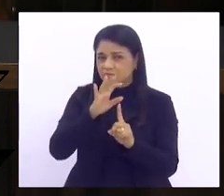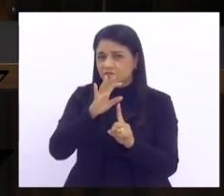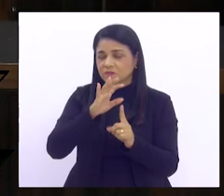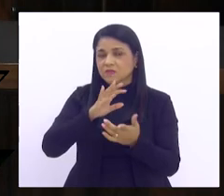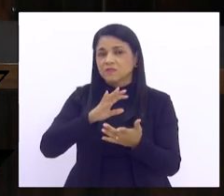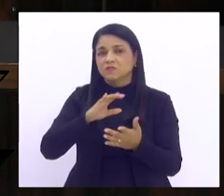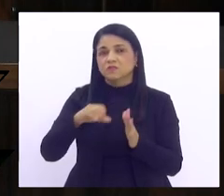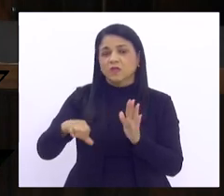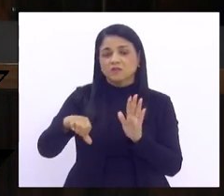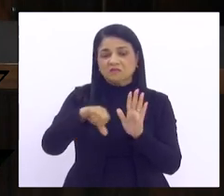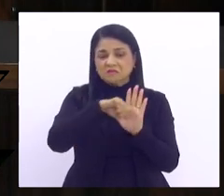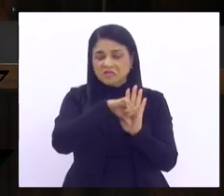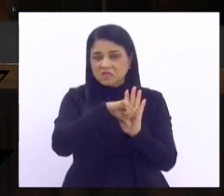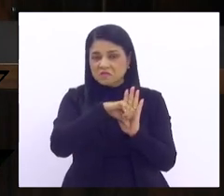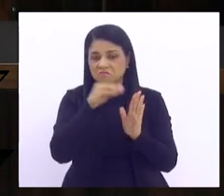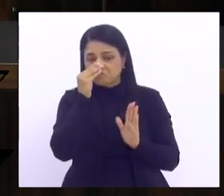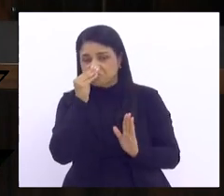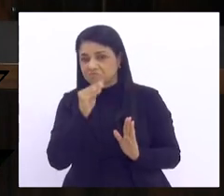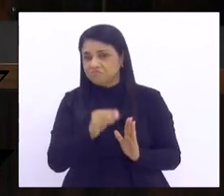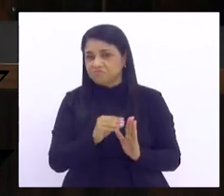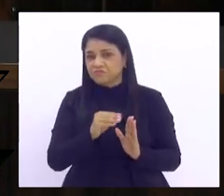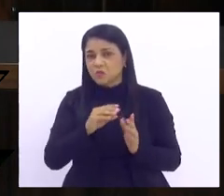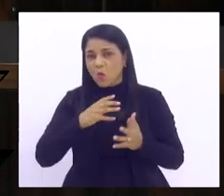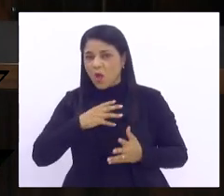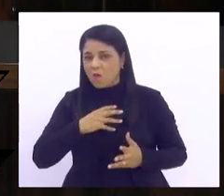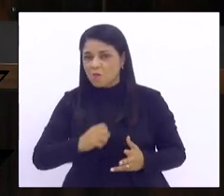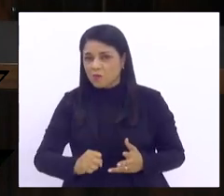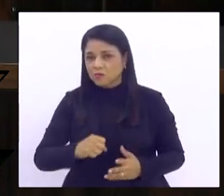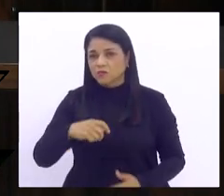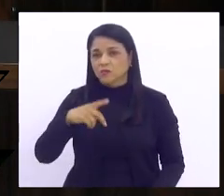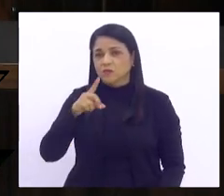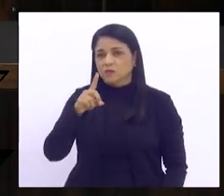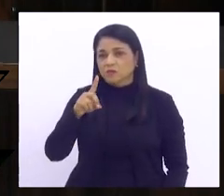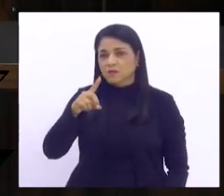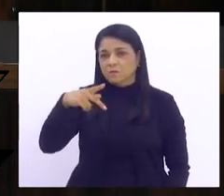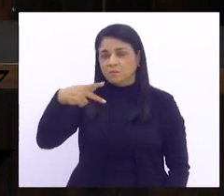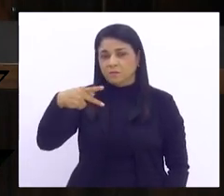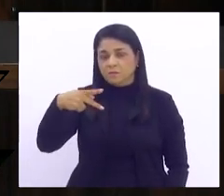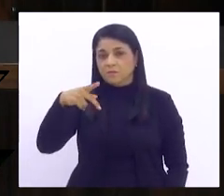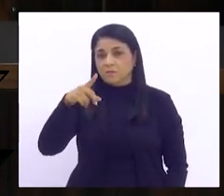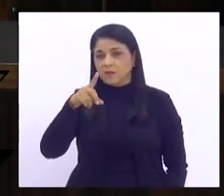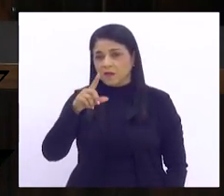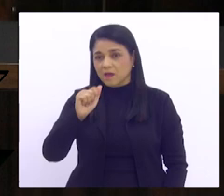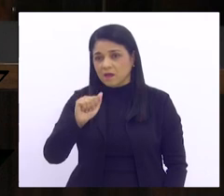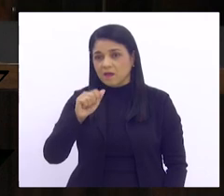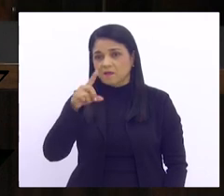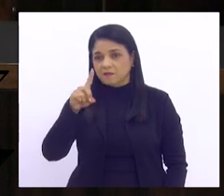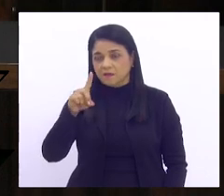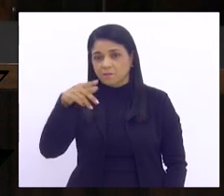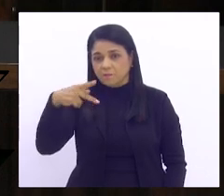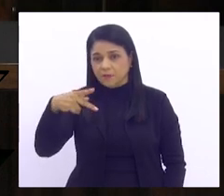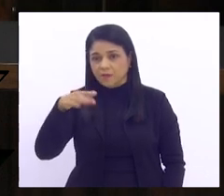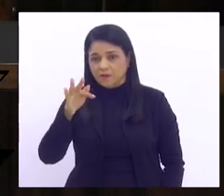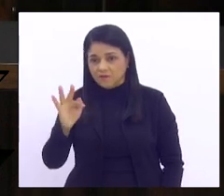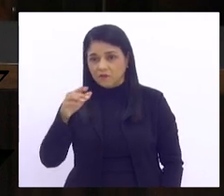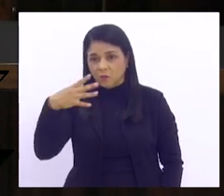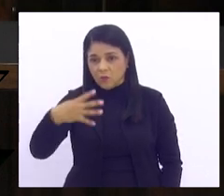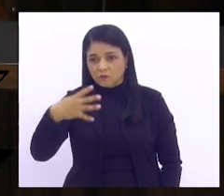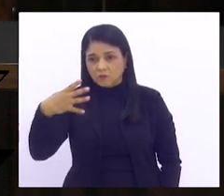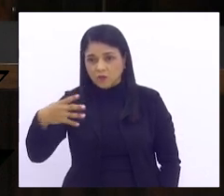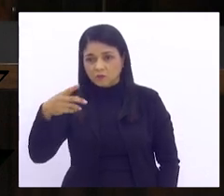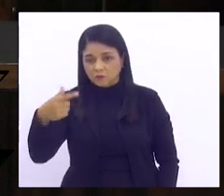do aborto através da DPF 442, pautada pela